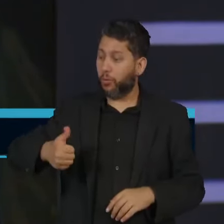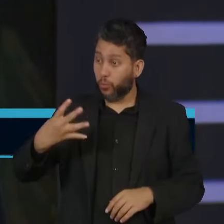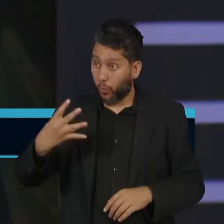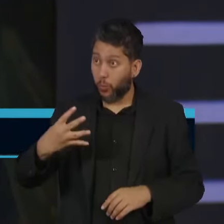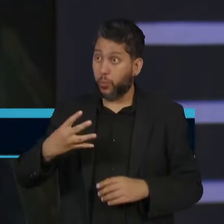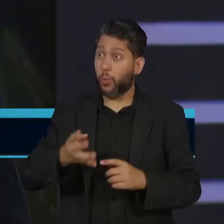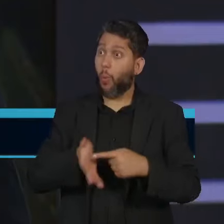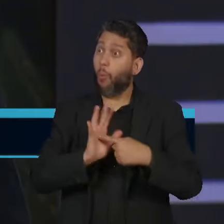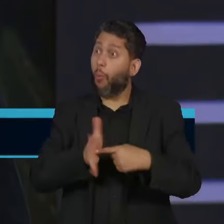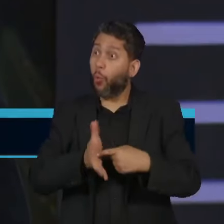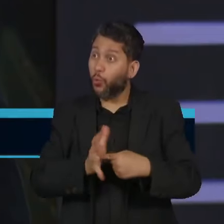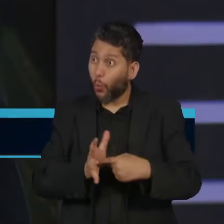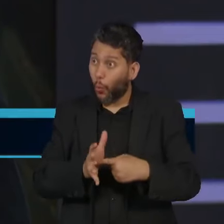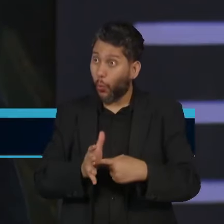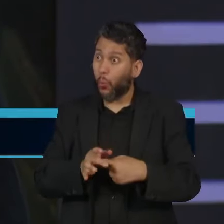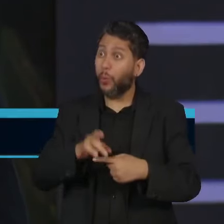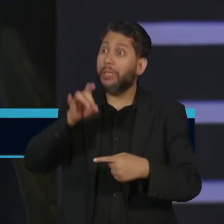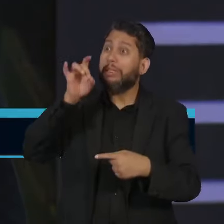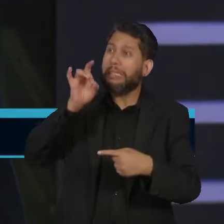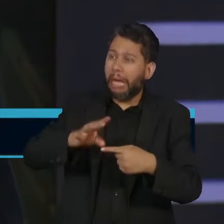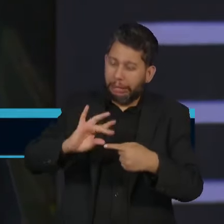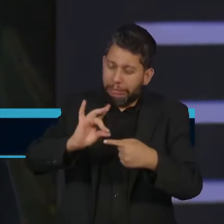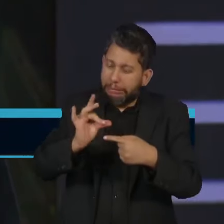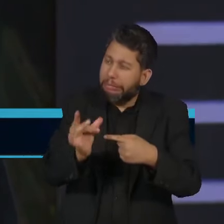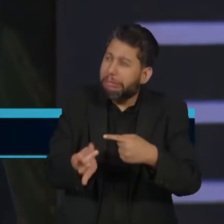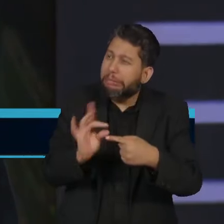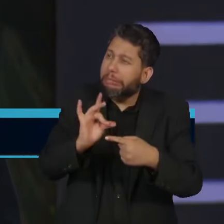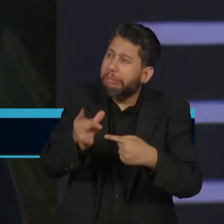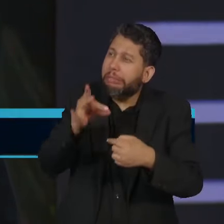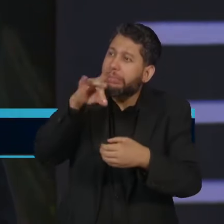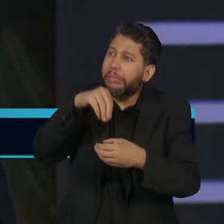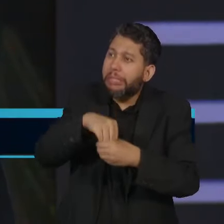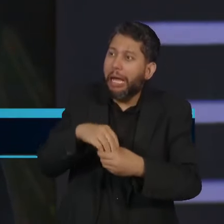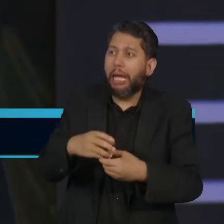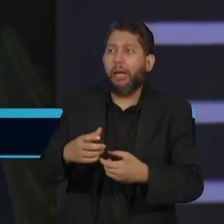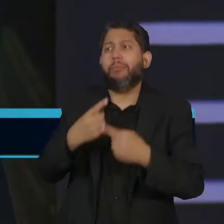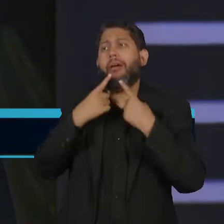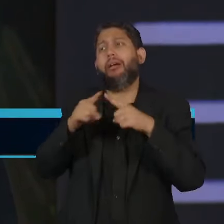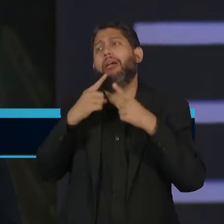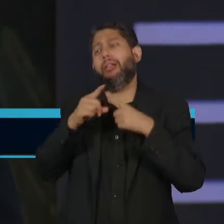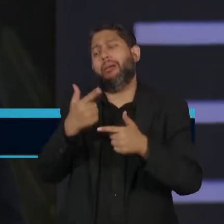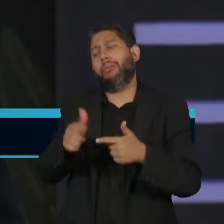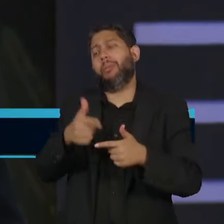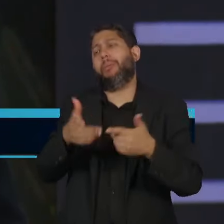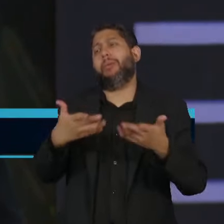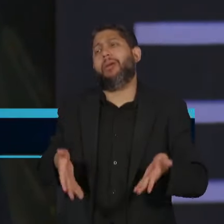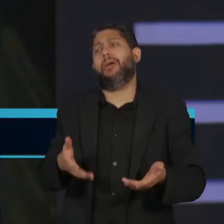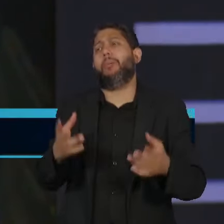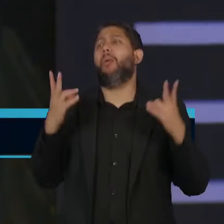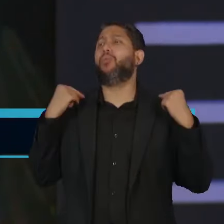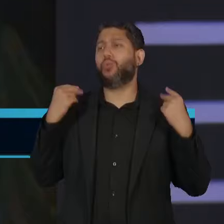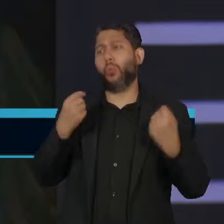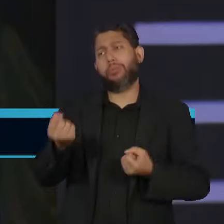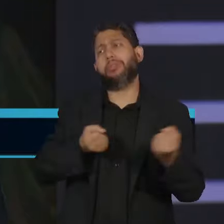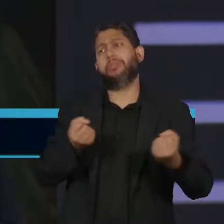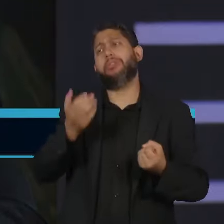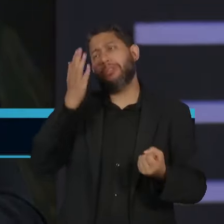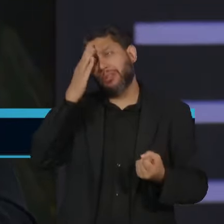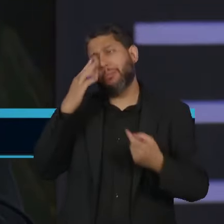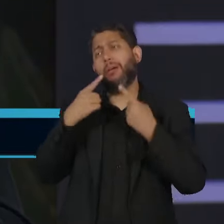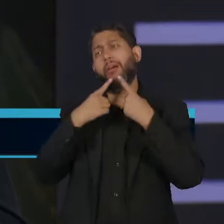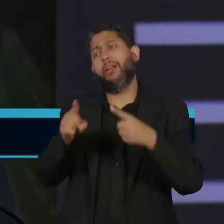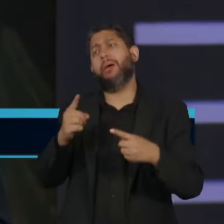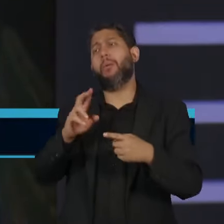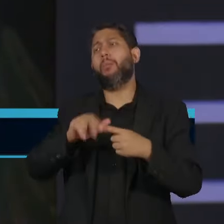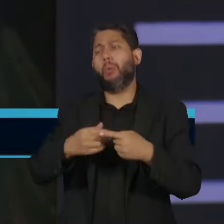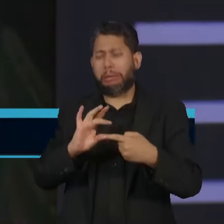a diesel acumulam uma borra dentro do motor que é muita reclamação dos motoristas com relação ao biodiesel por conta